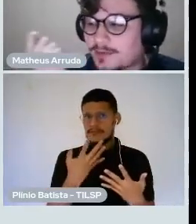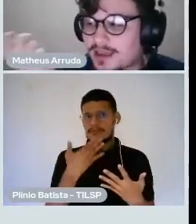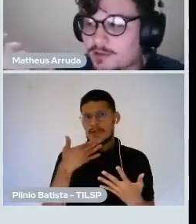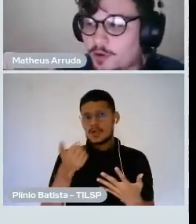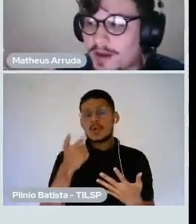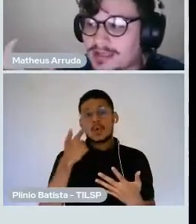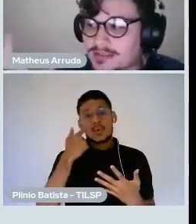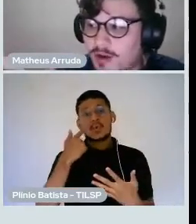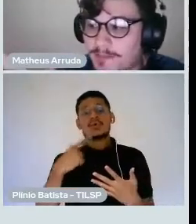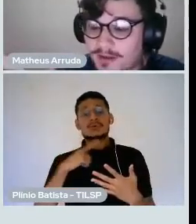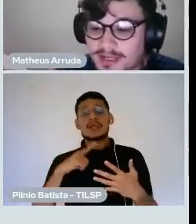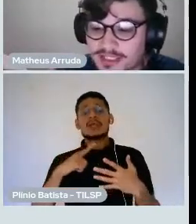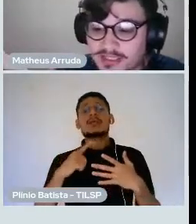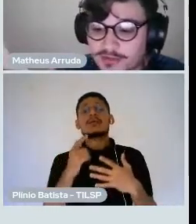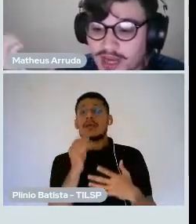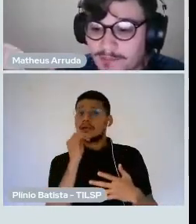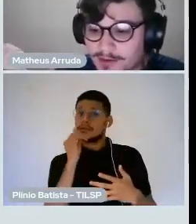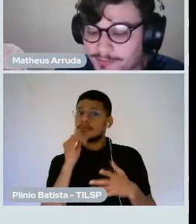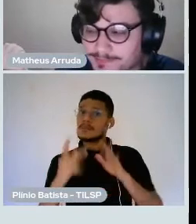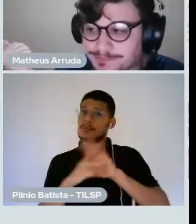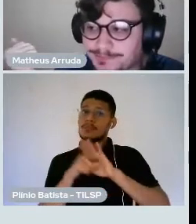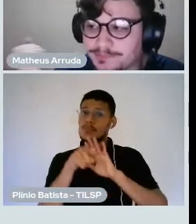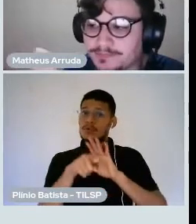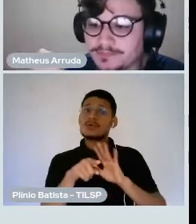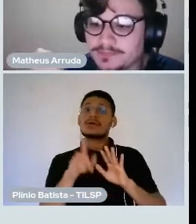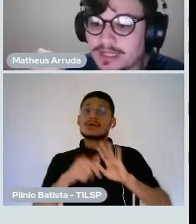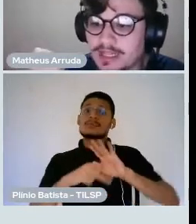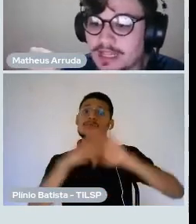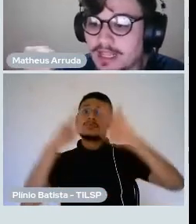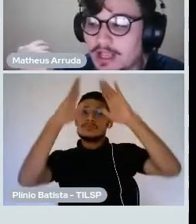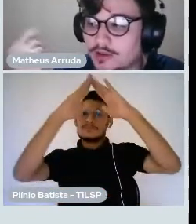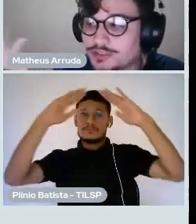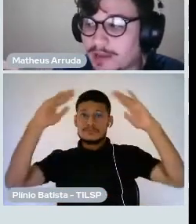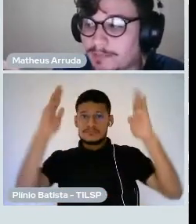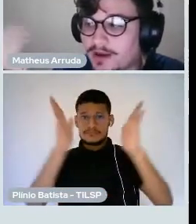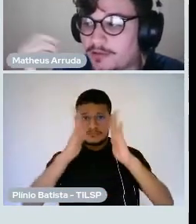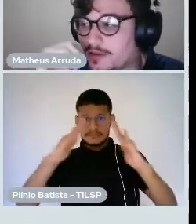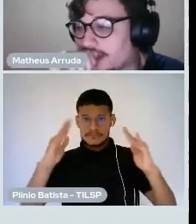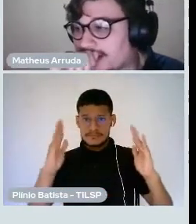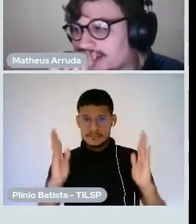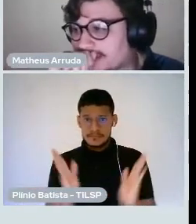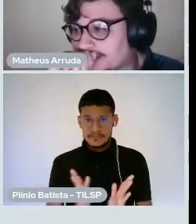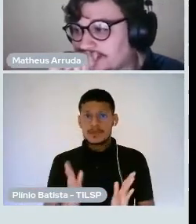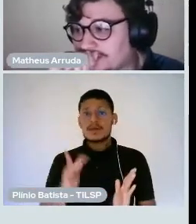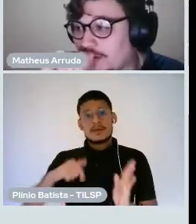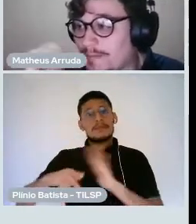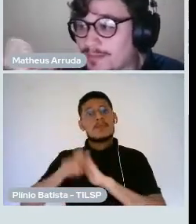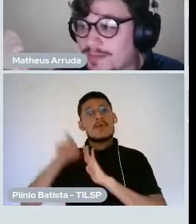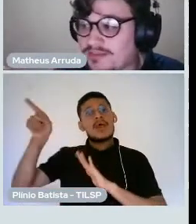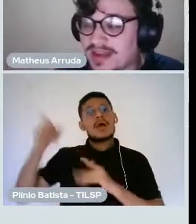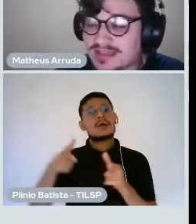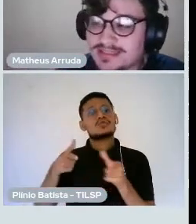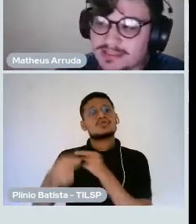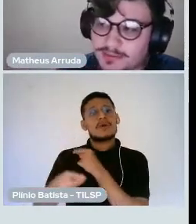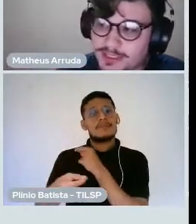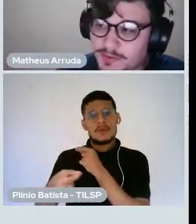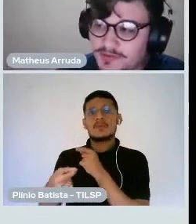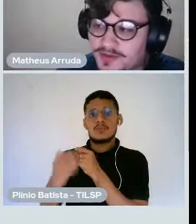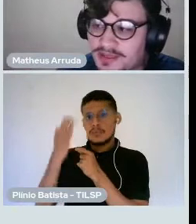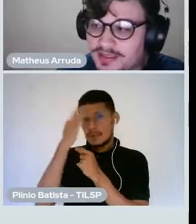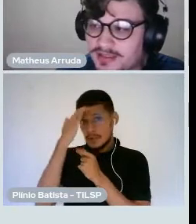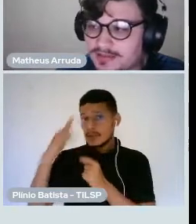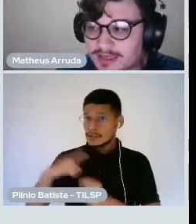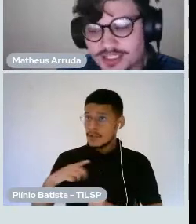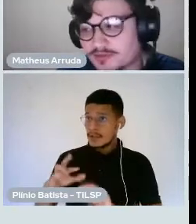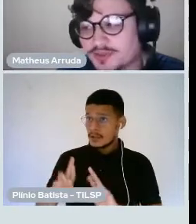por exemplo, aqui uma comparação com a pirâmide que a gente tem do Japão. O Japão, ele tem uma pirâmide bem diferente da gente, como a gente